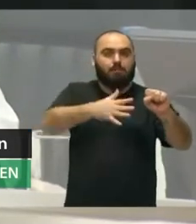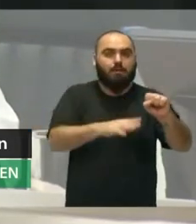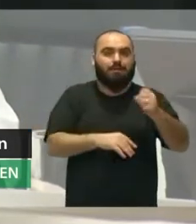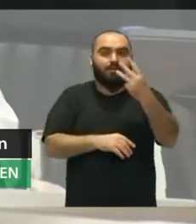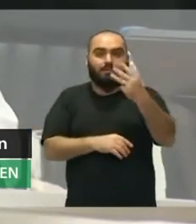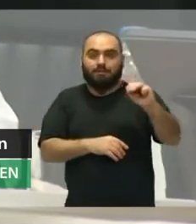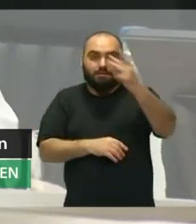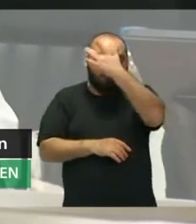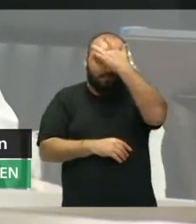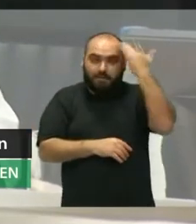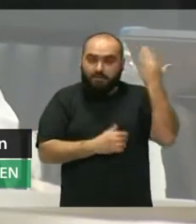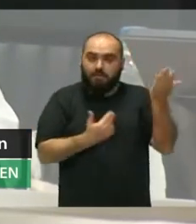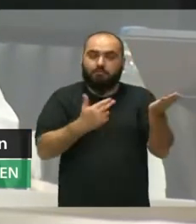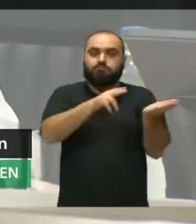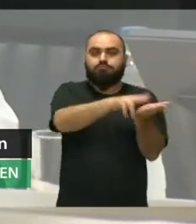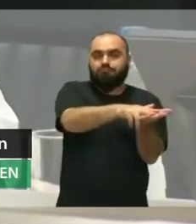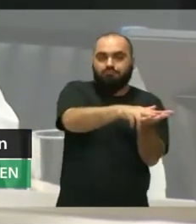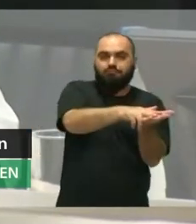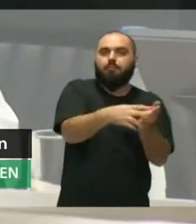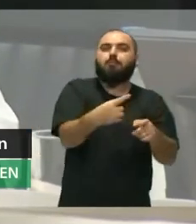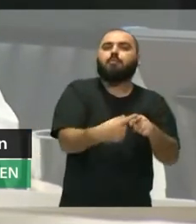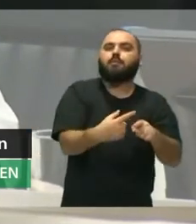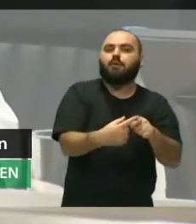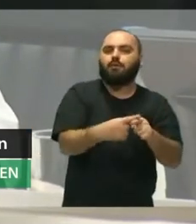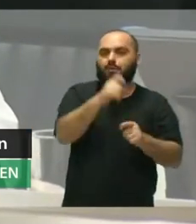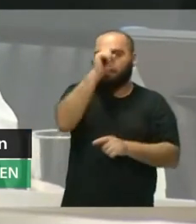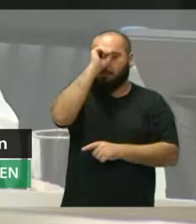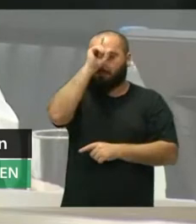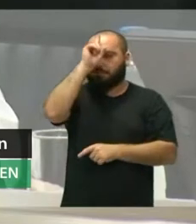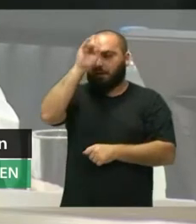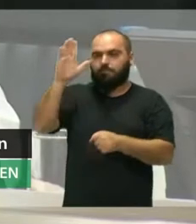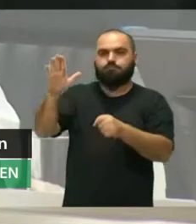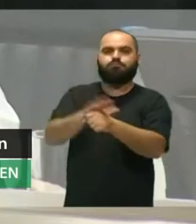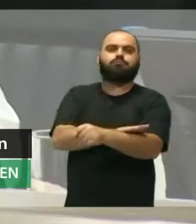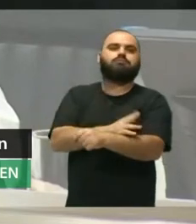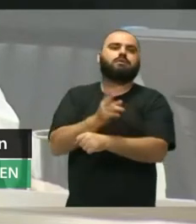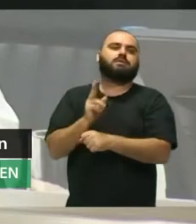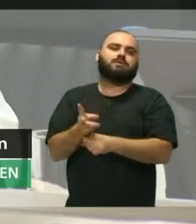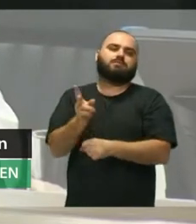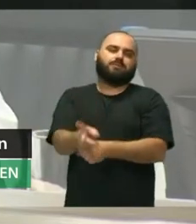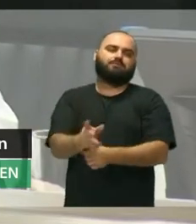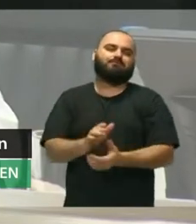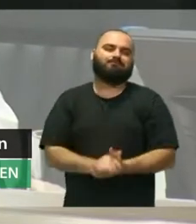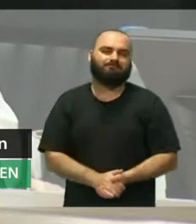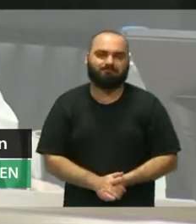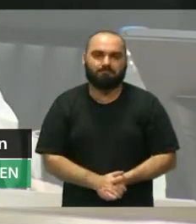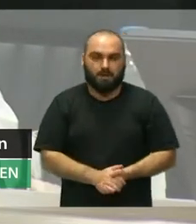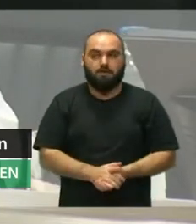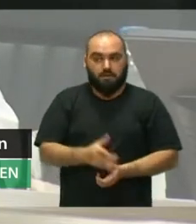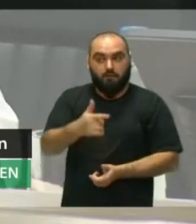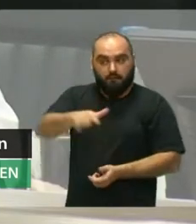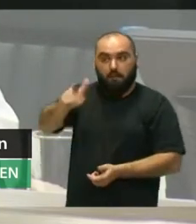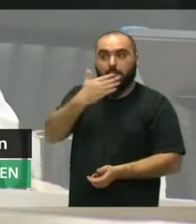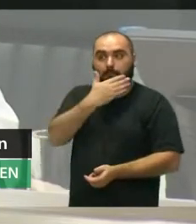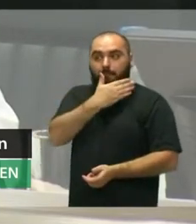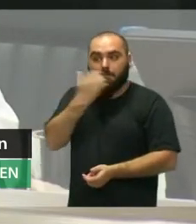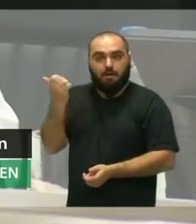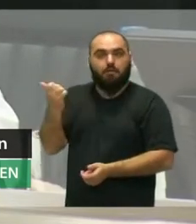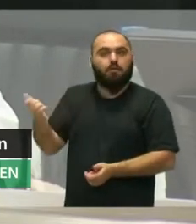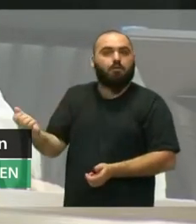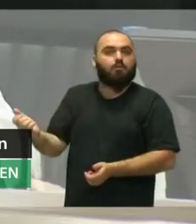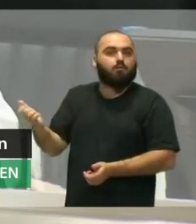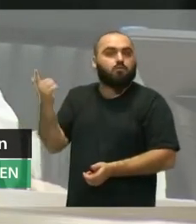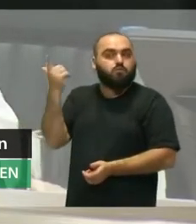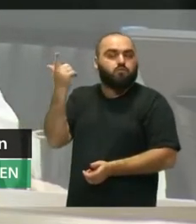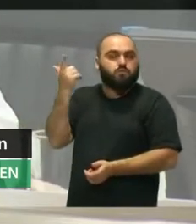pacientes internados, porque o hospital está, de fato, lotado. Estamos melhorando o nosso processo de gestão de leitos para rodar